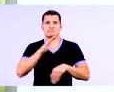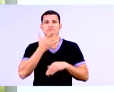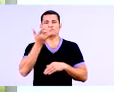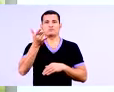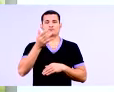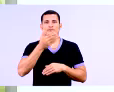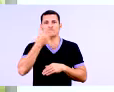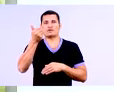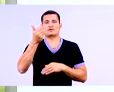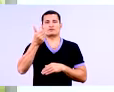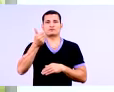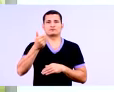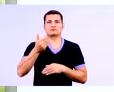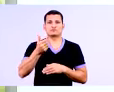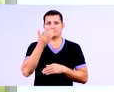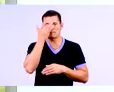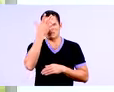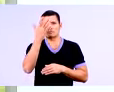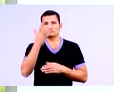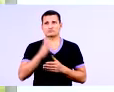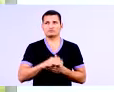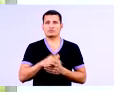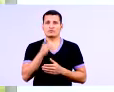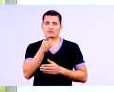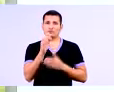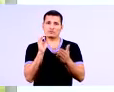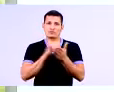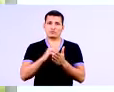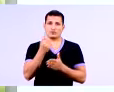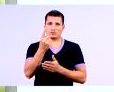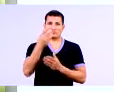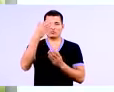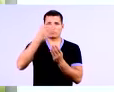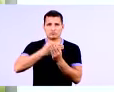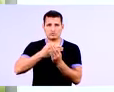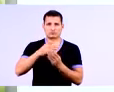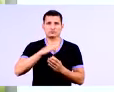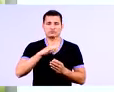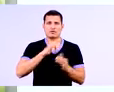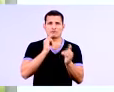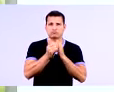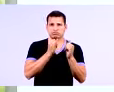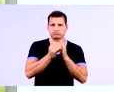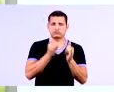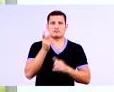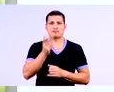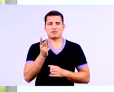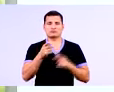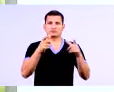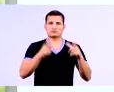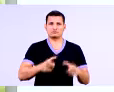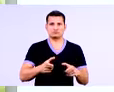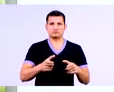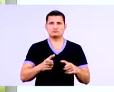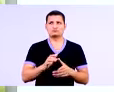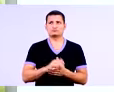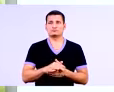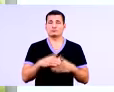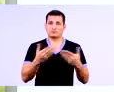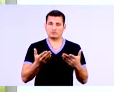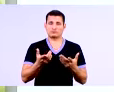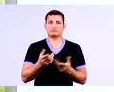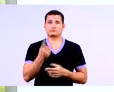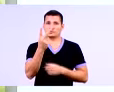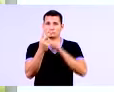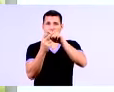mais plausível. Se você colocar isso em um único documento, você vai ter muita informação no mesmo lugar, certo? Então, esses dois